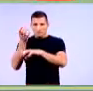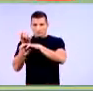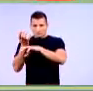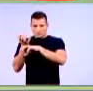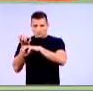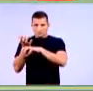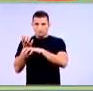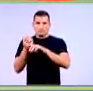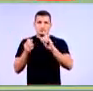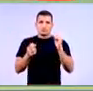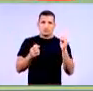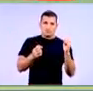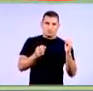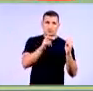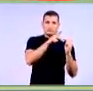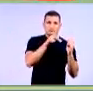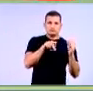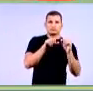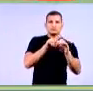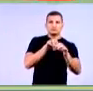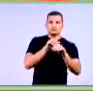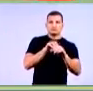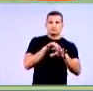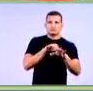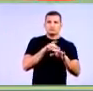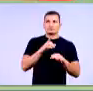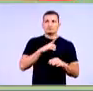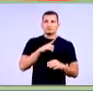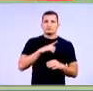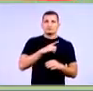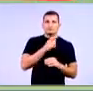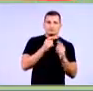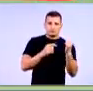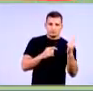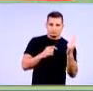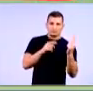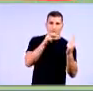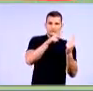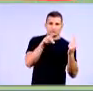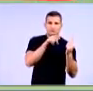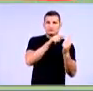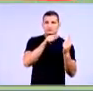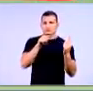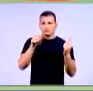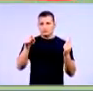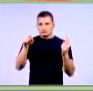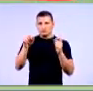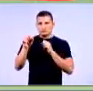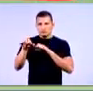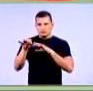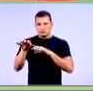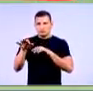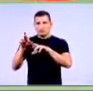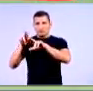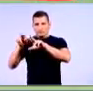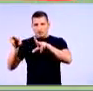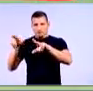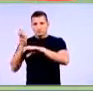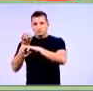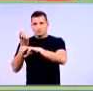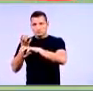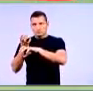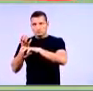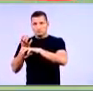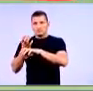um professor. Então, aqui eu tenho essa ligação de professor ministra várias disciplinas, e a disciplina ela é ministrada por